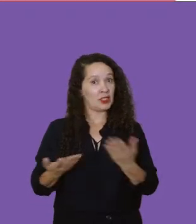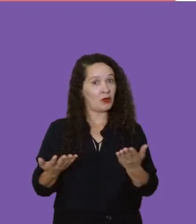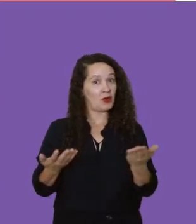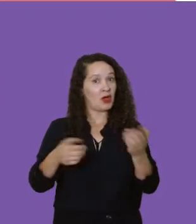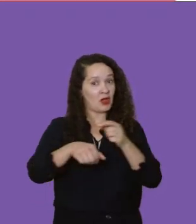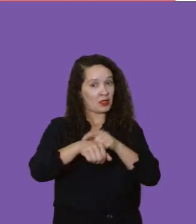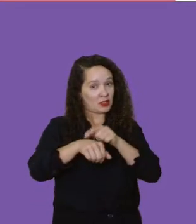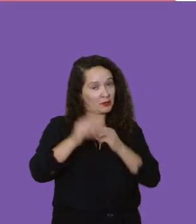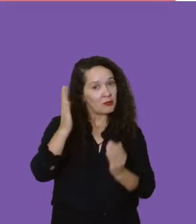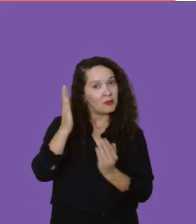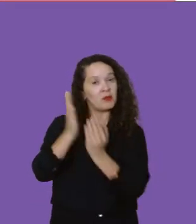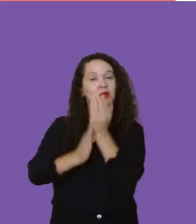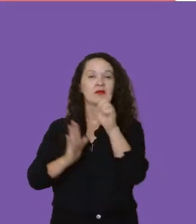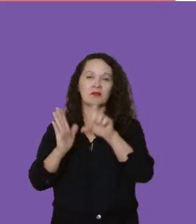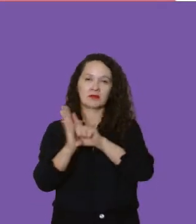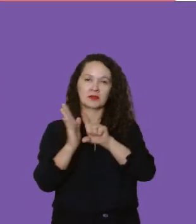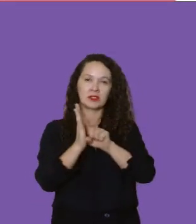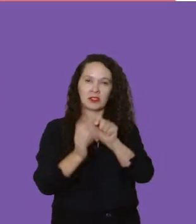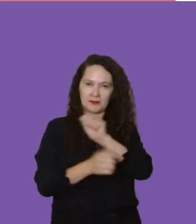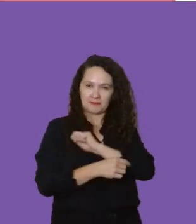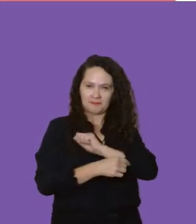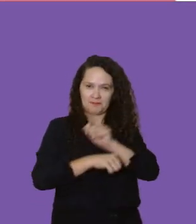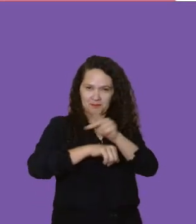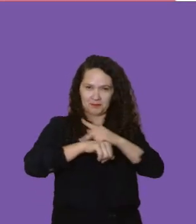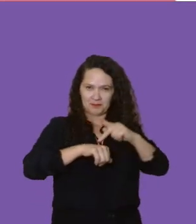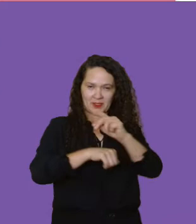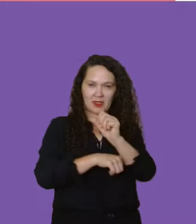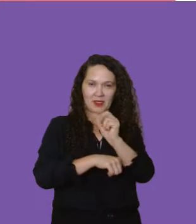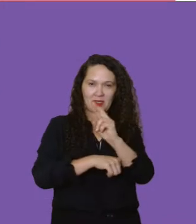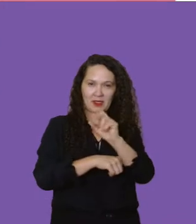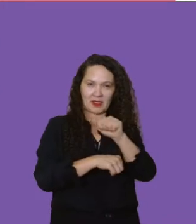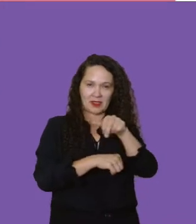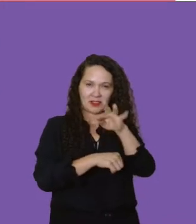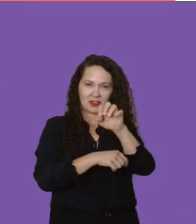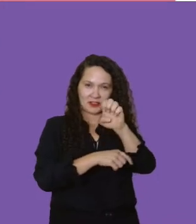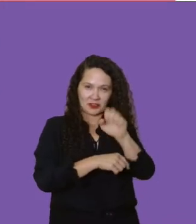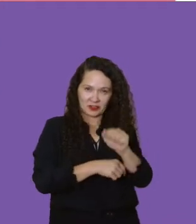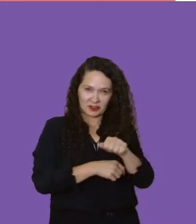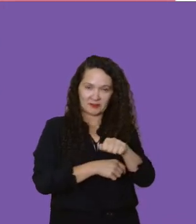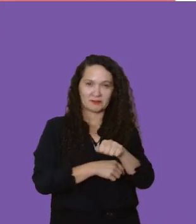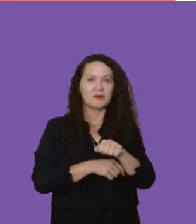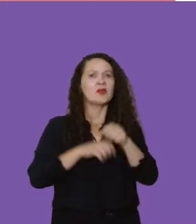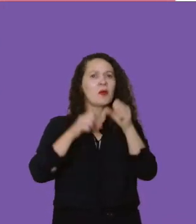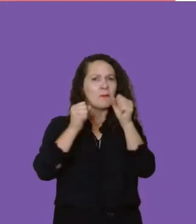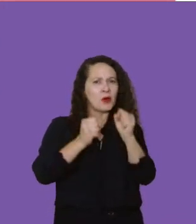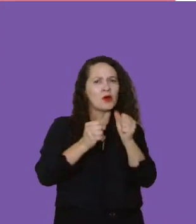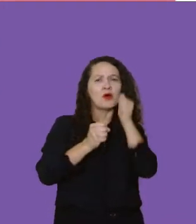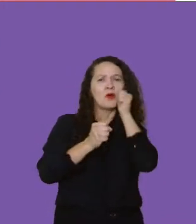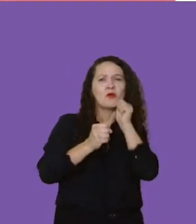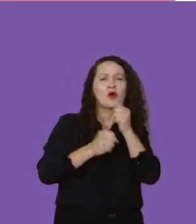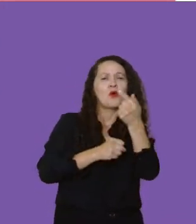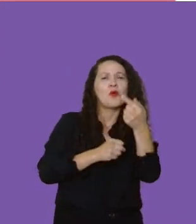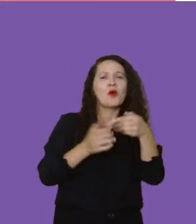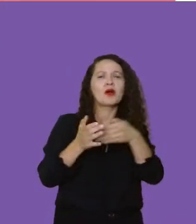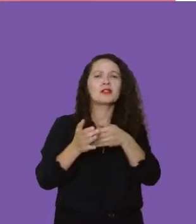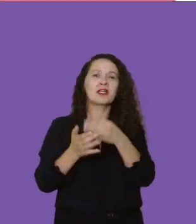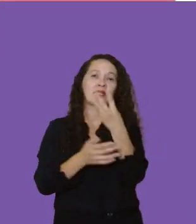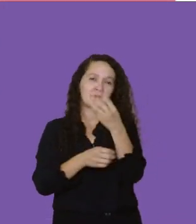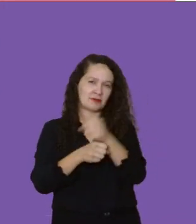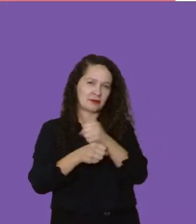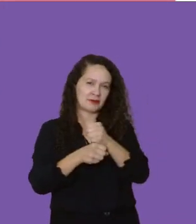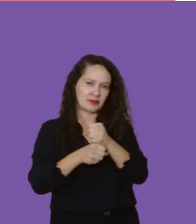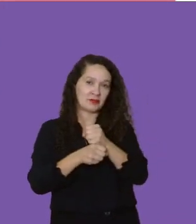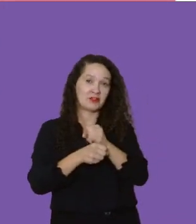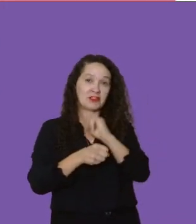Recentemente foi aprovada uma legislação na Argentina que permite que as mulheres acrescentem de 1 a 3 anos no tempo de serviço a